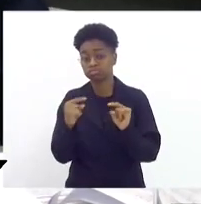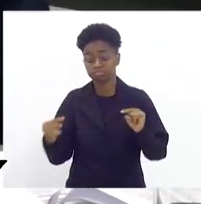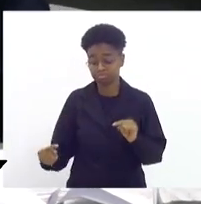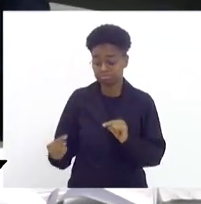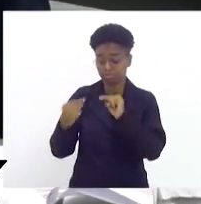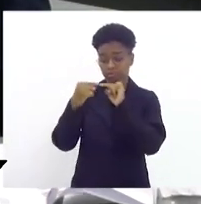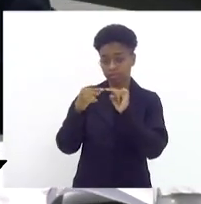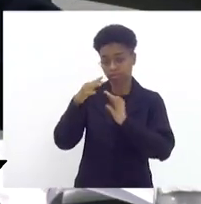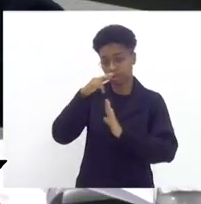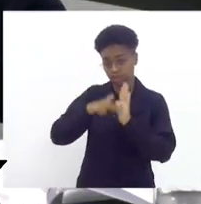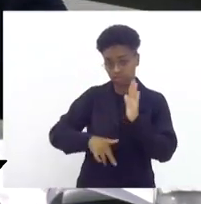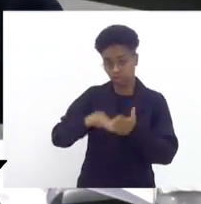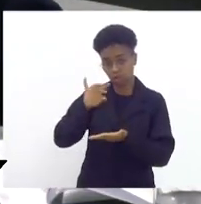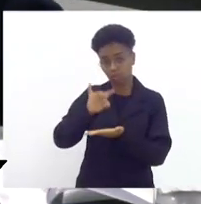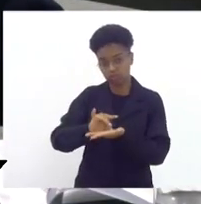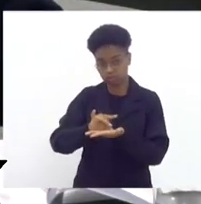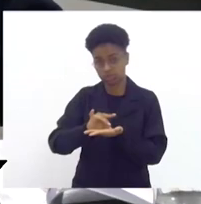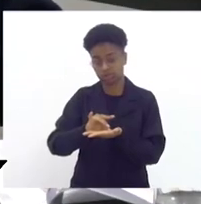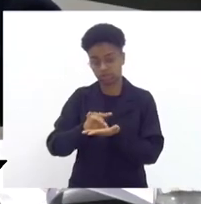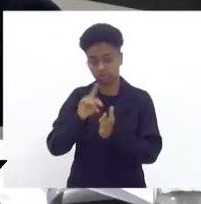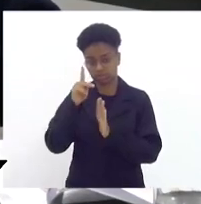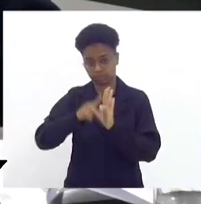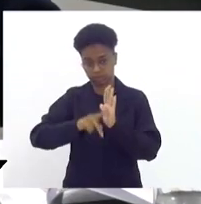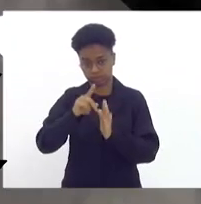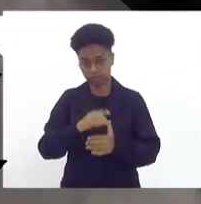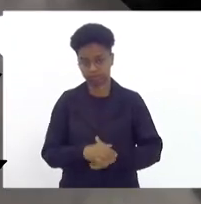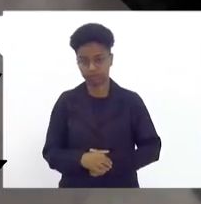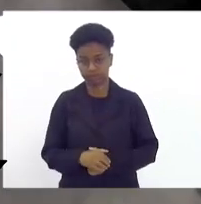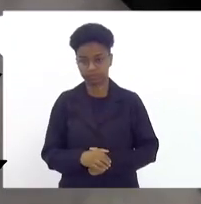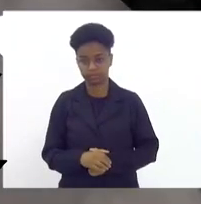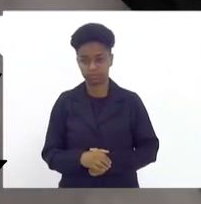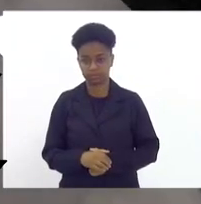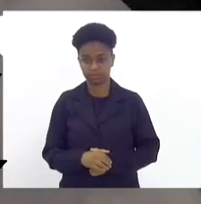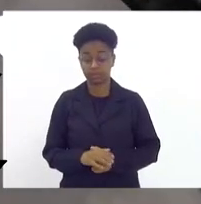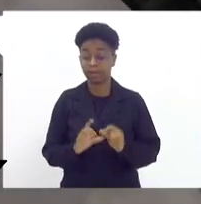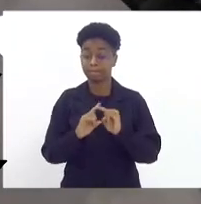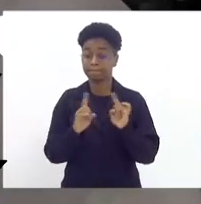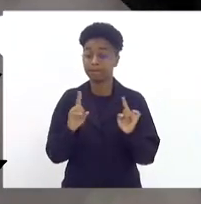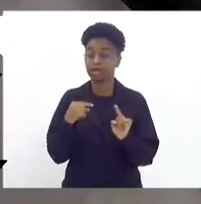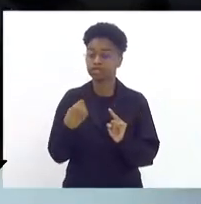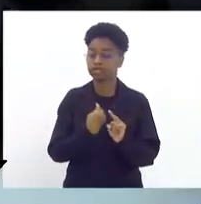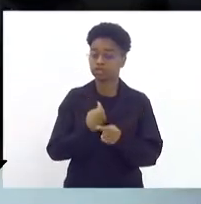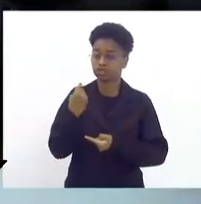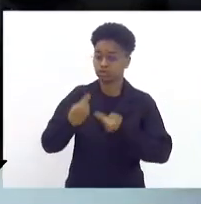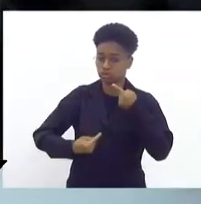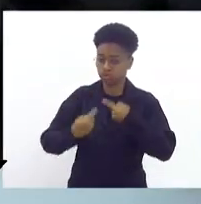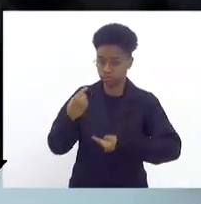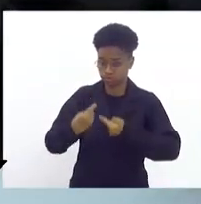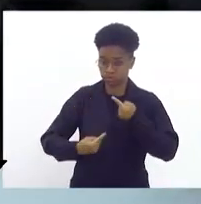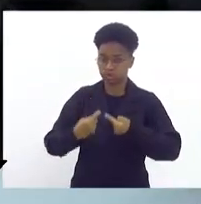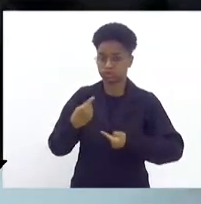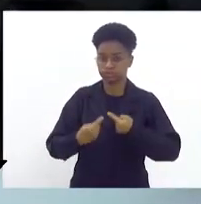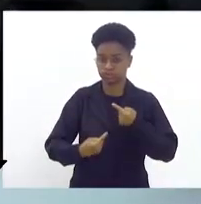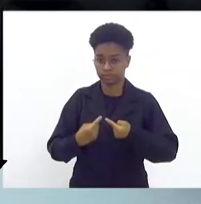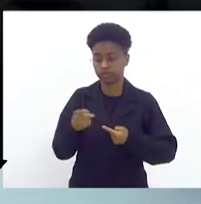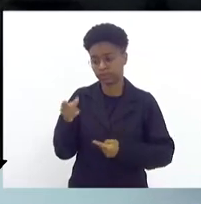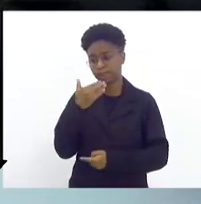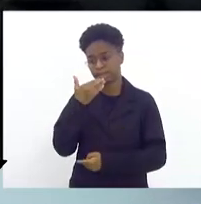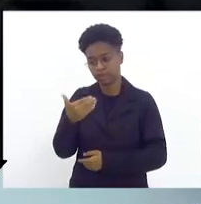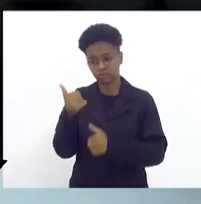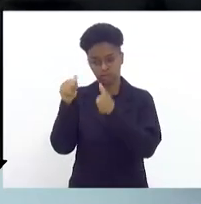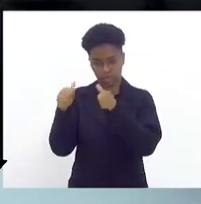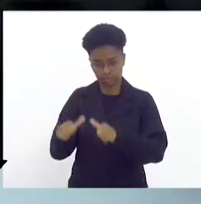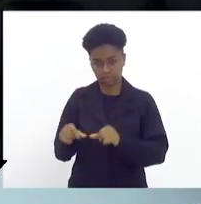com a redação original do projeto. Mas nós discutimos isso, doutor Sérgio. Vossa Excelência pediu vista também, é